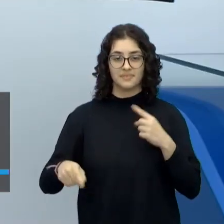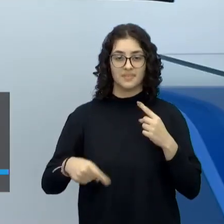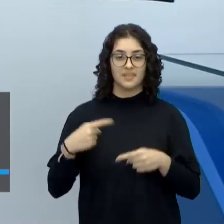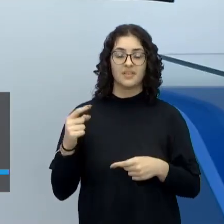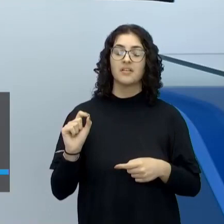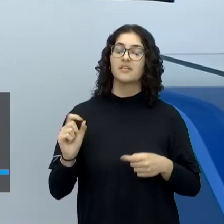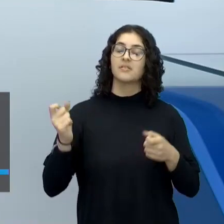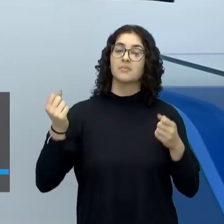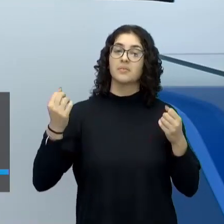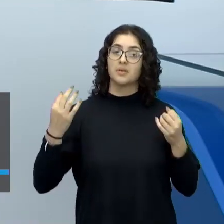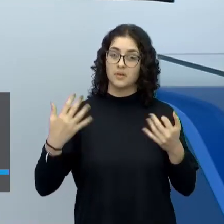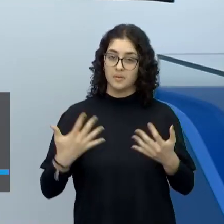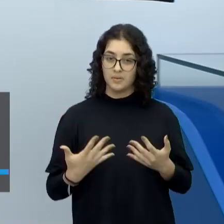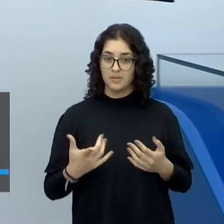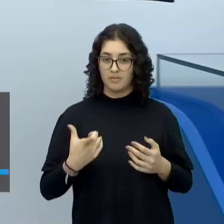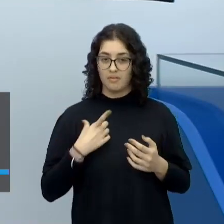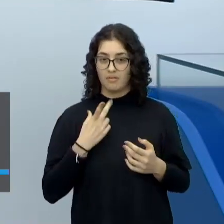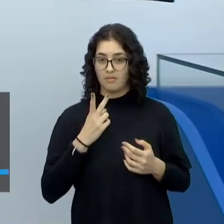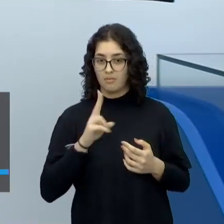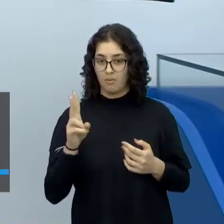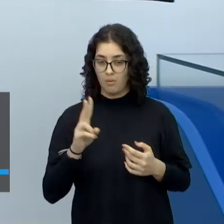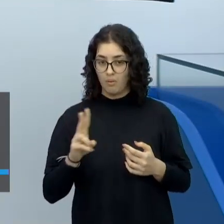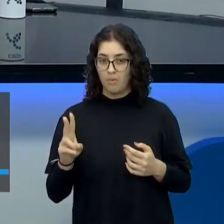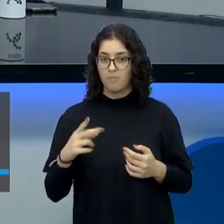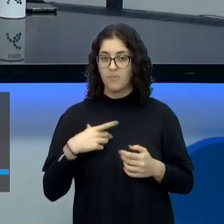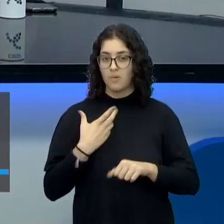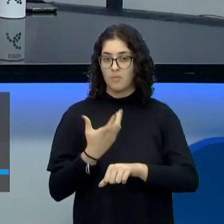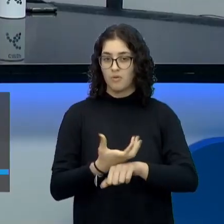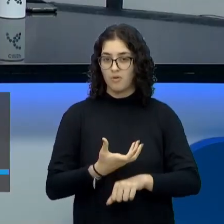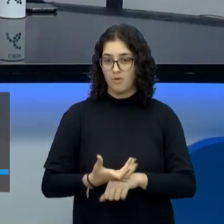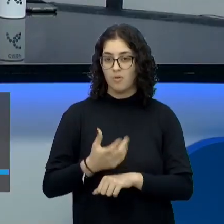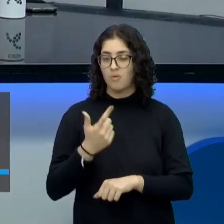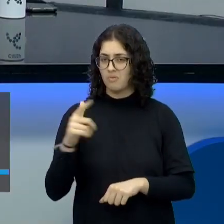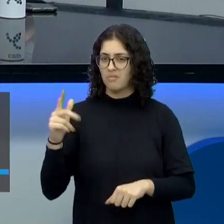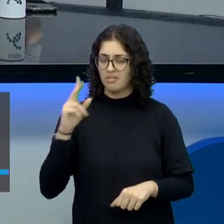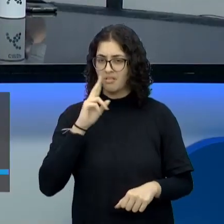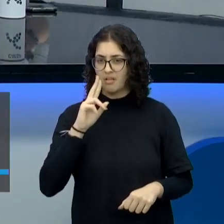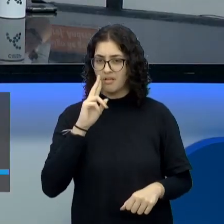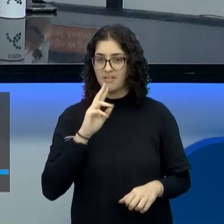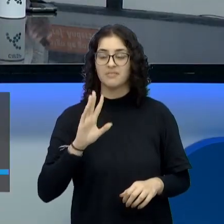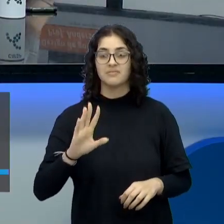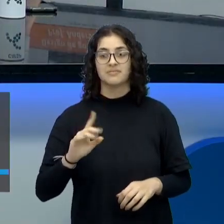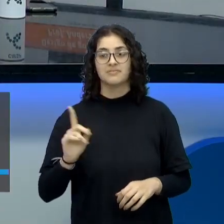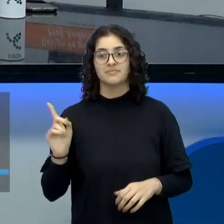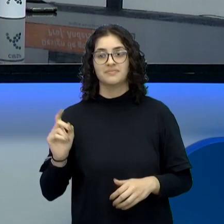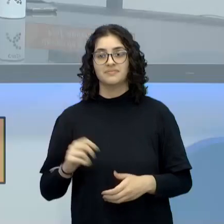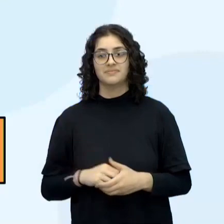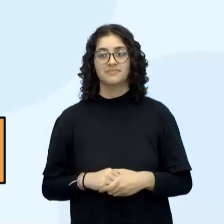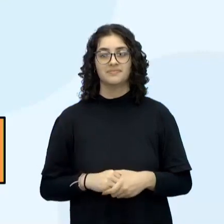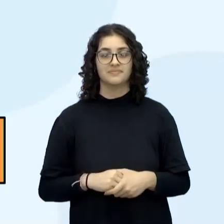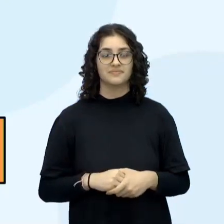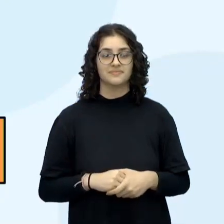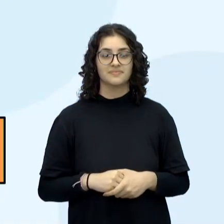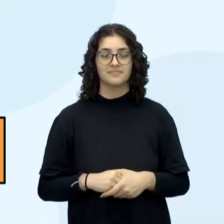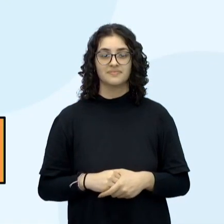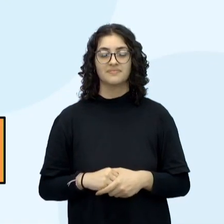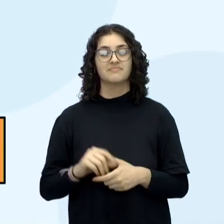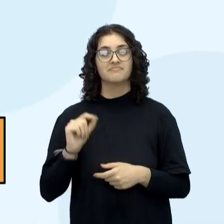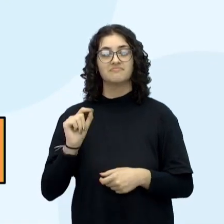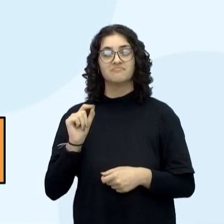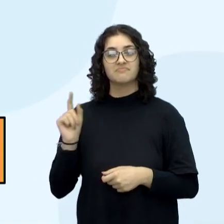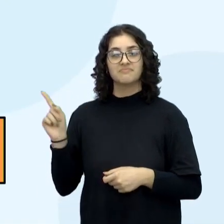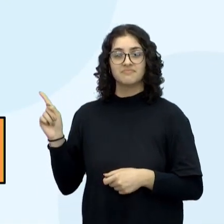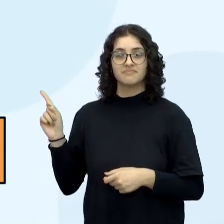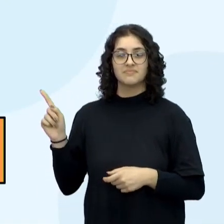a gente falar um pouquinho, aí a gente fala do nome dos outros componentes. Será que o Osmar lembra? Lembro. Vou pôr aqui para ele colar. Olha lá, quem são os outros? Quem é que está no